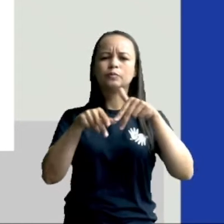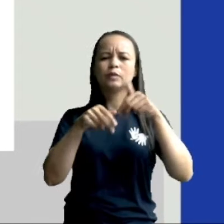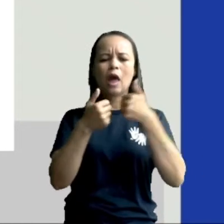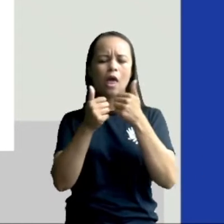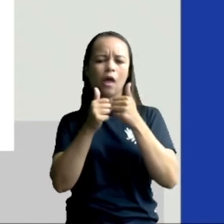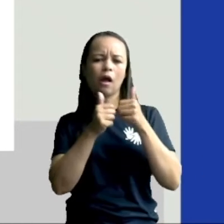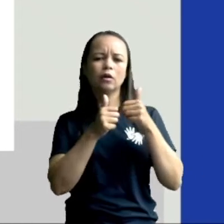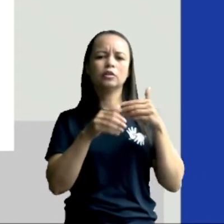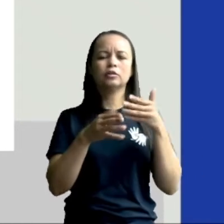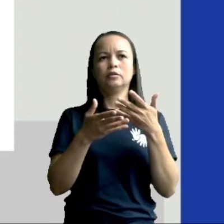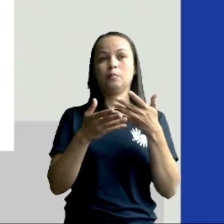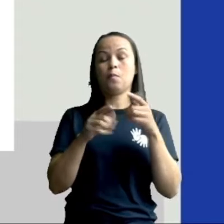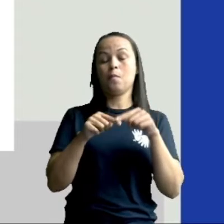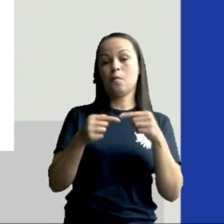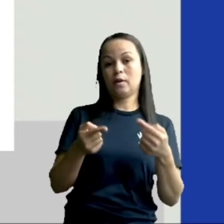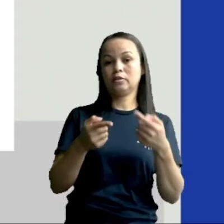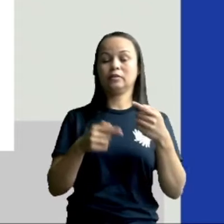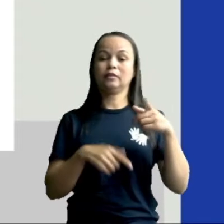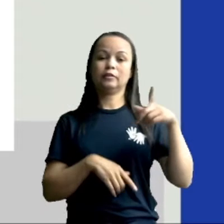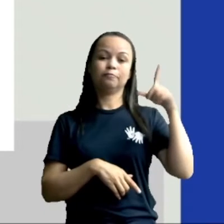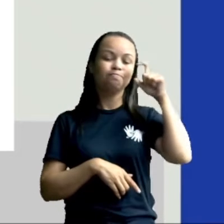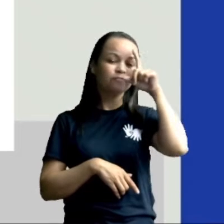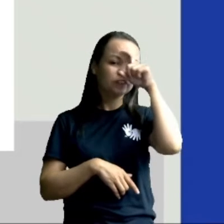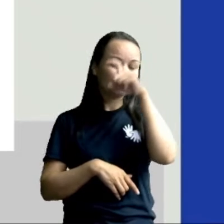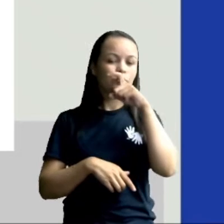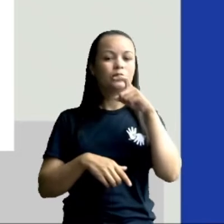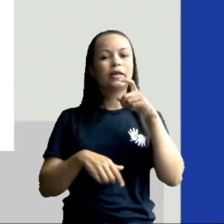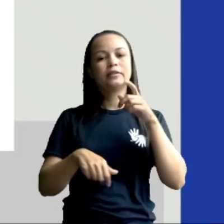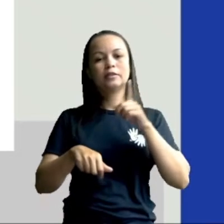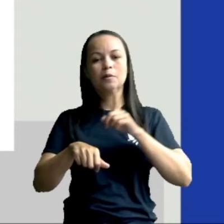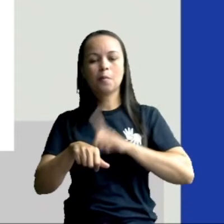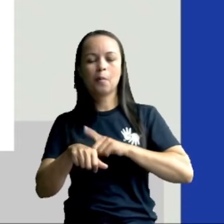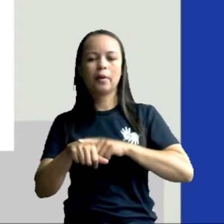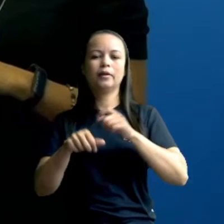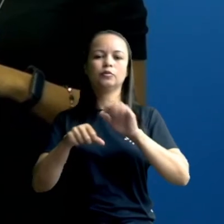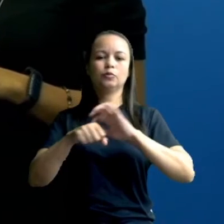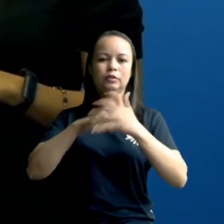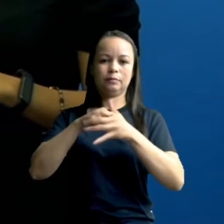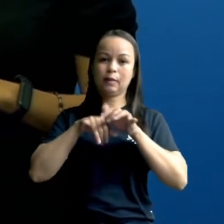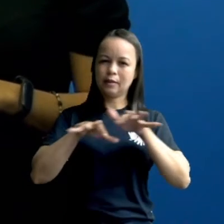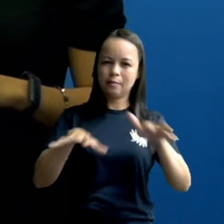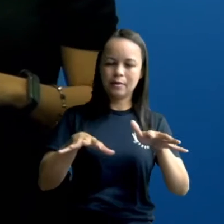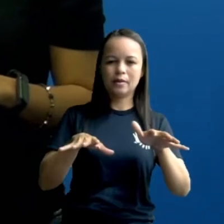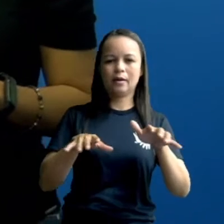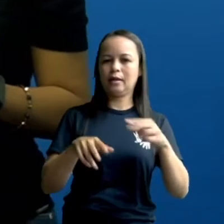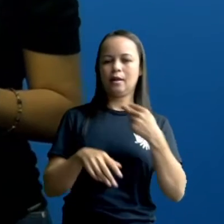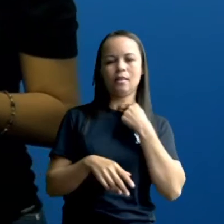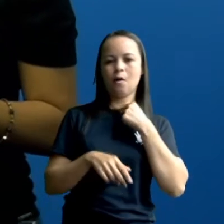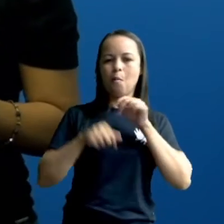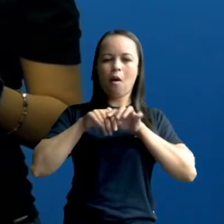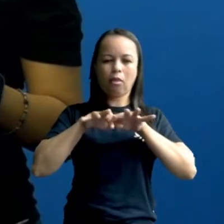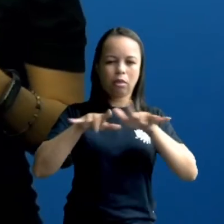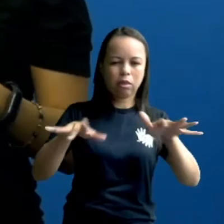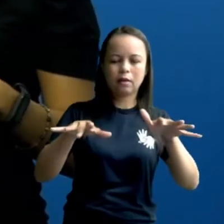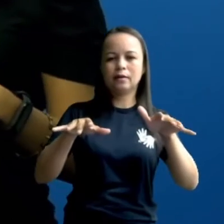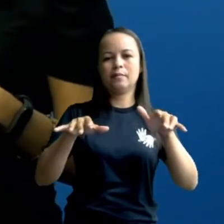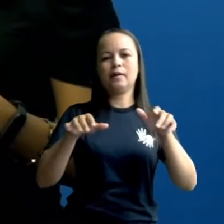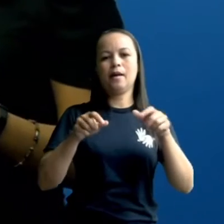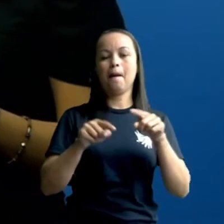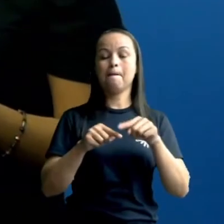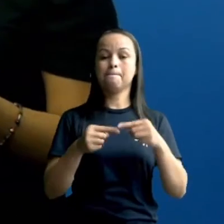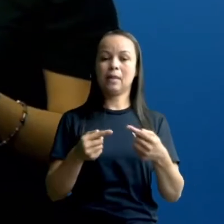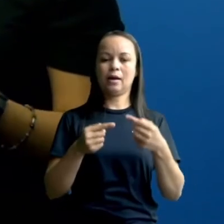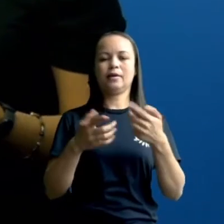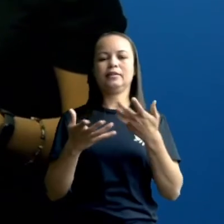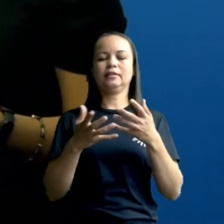passando por uma situação bem difícil, que é esse momento de pandemia, a gente não pode aglomerar, mas é importante que não tenha